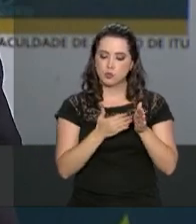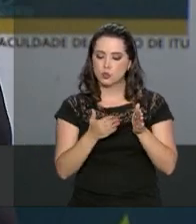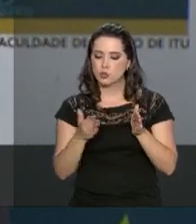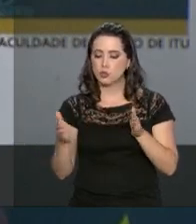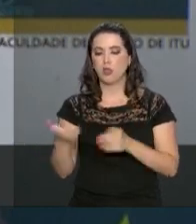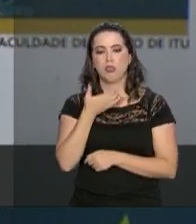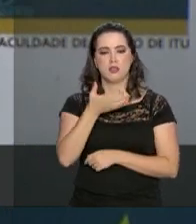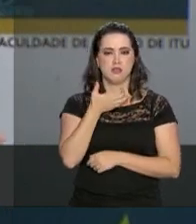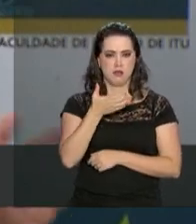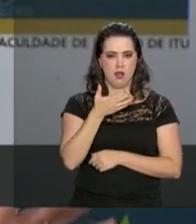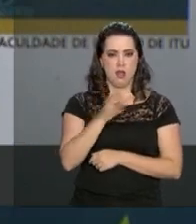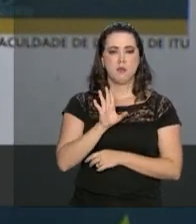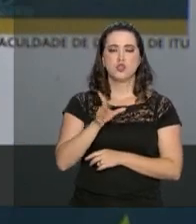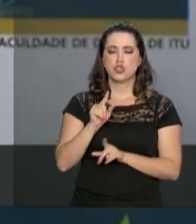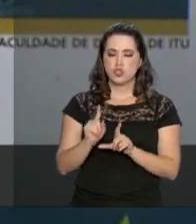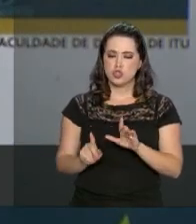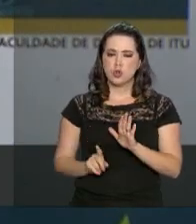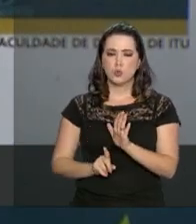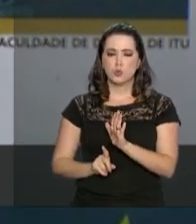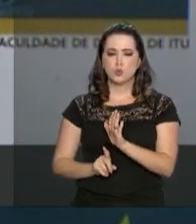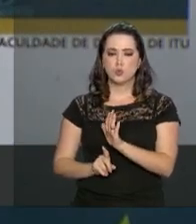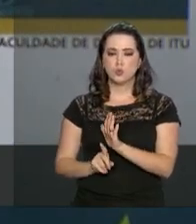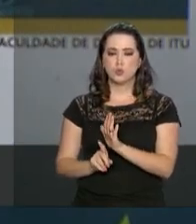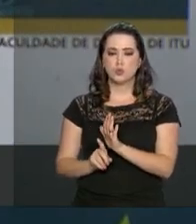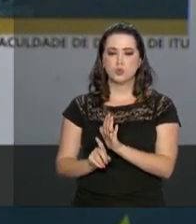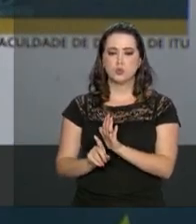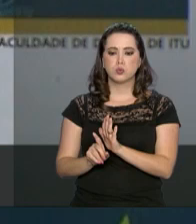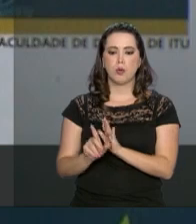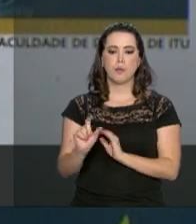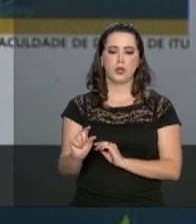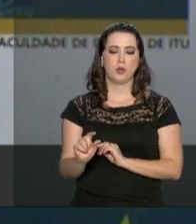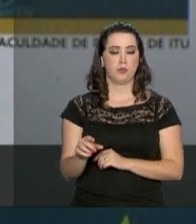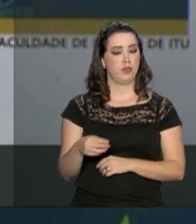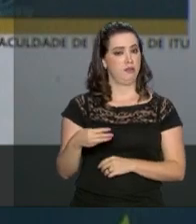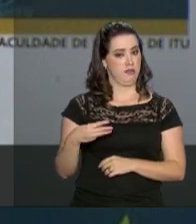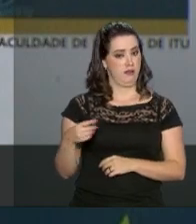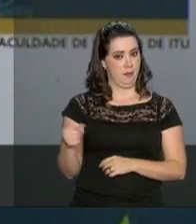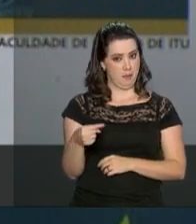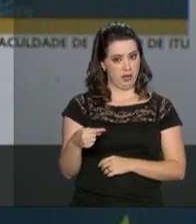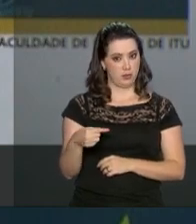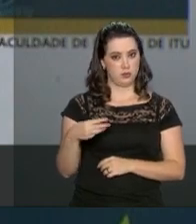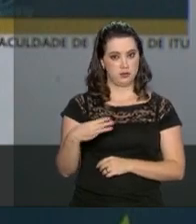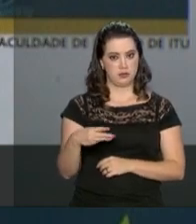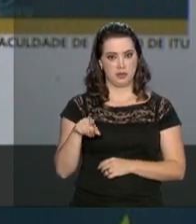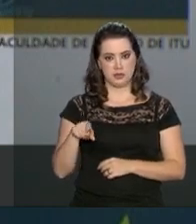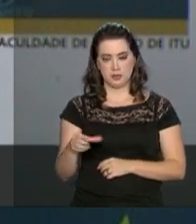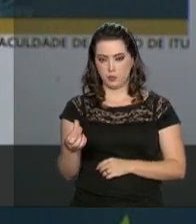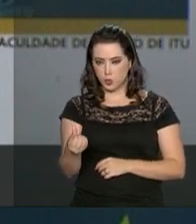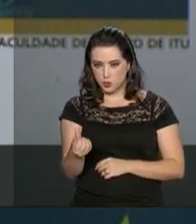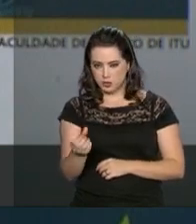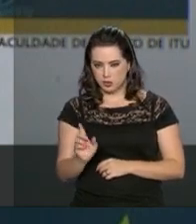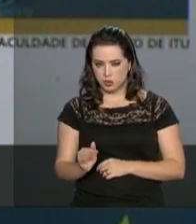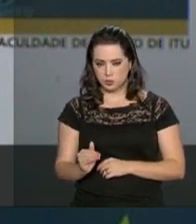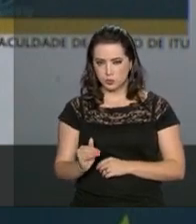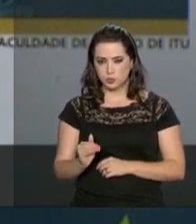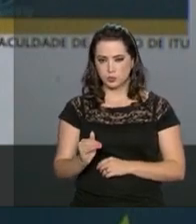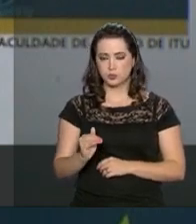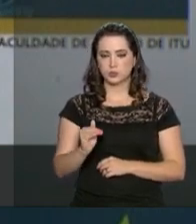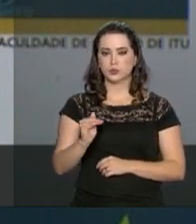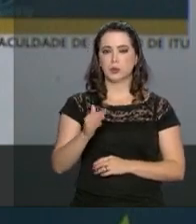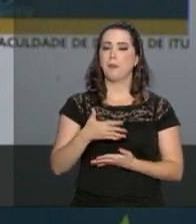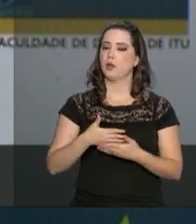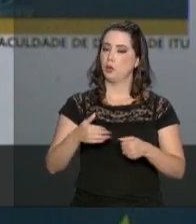a menor, ou seja, era menos 3,6. E, sequencialmente, quando nós chegamos em